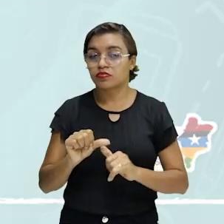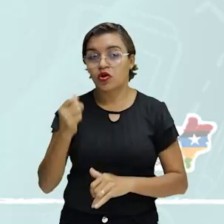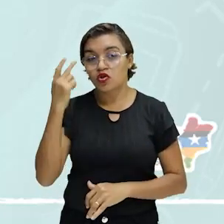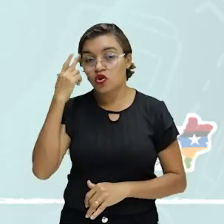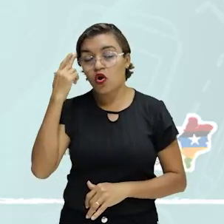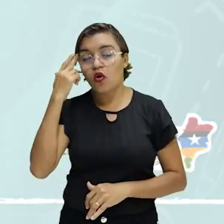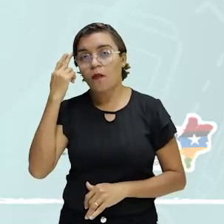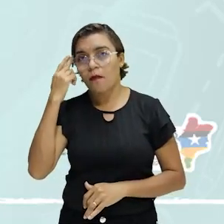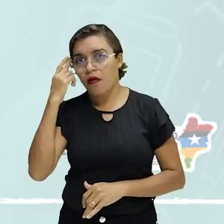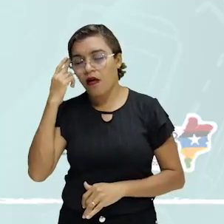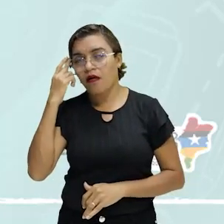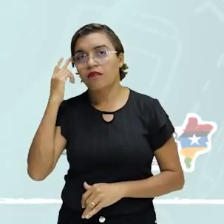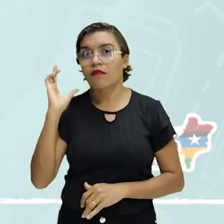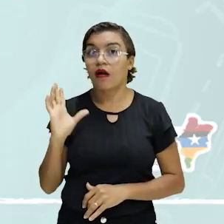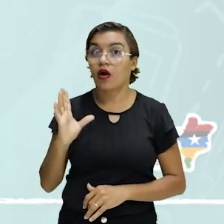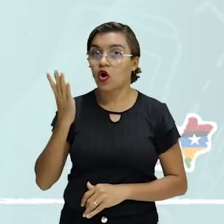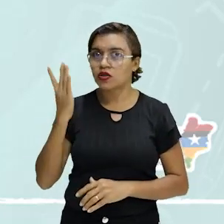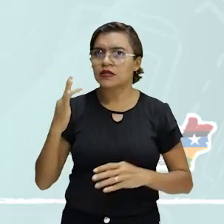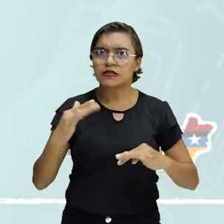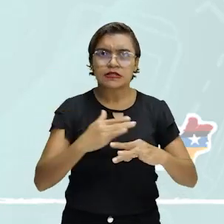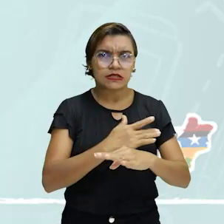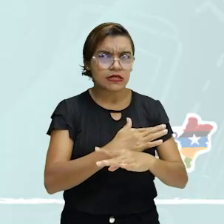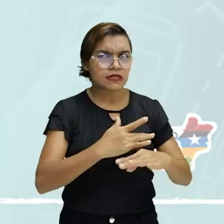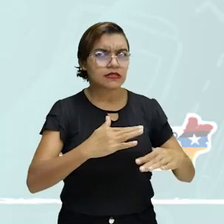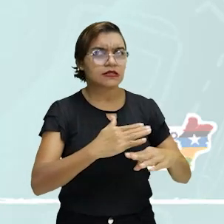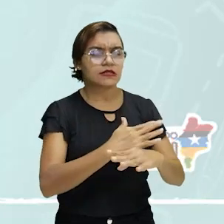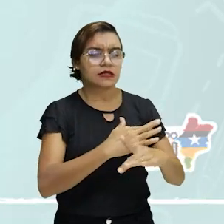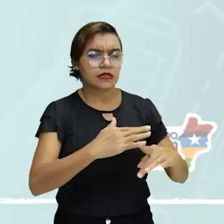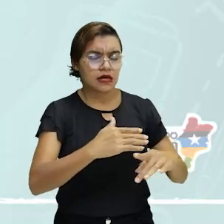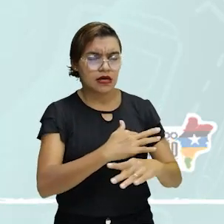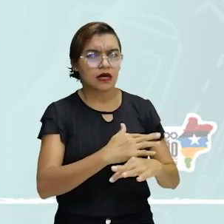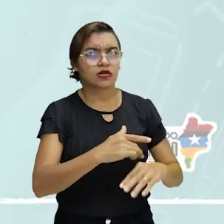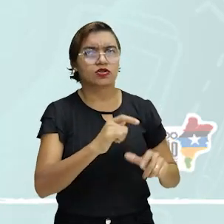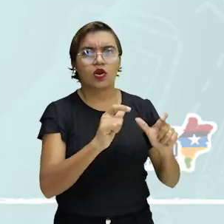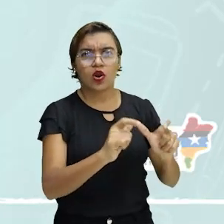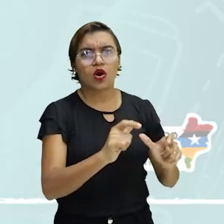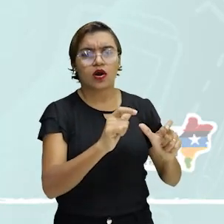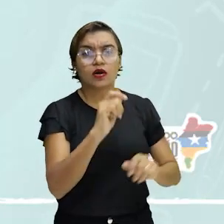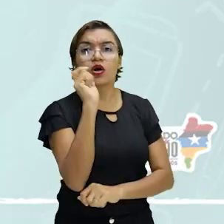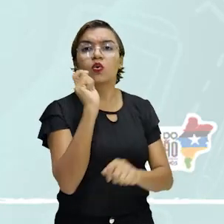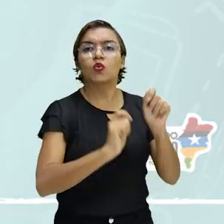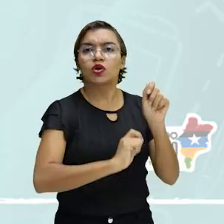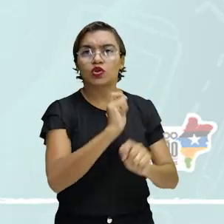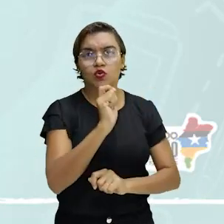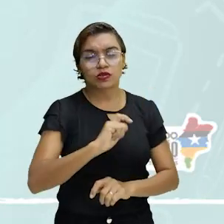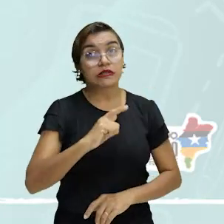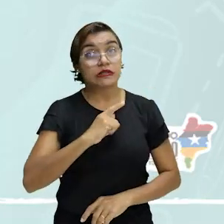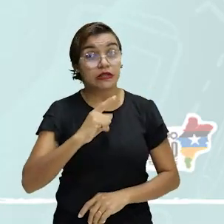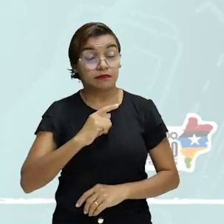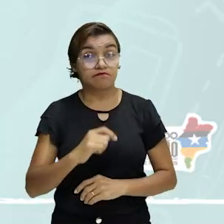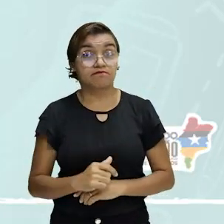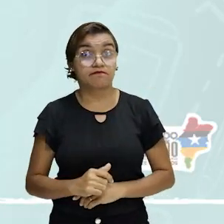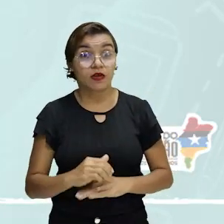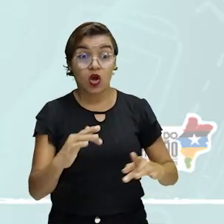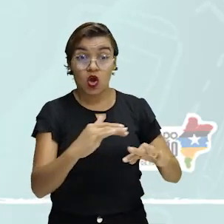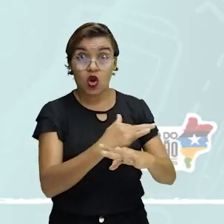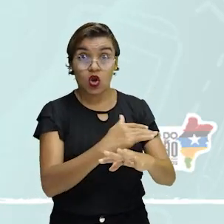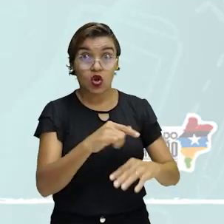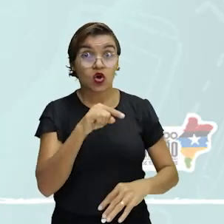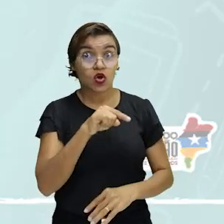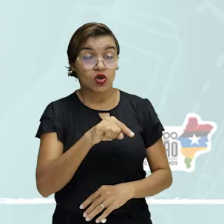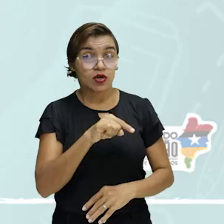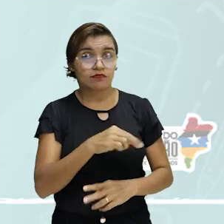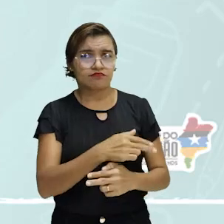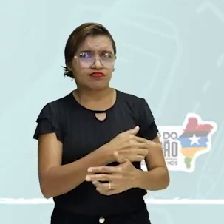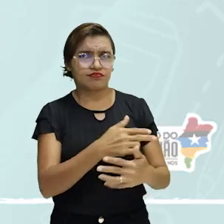grandes cidades que ocorre em locais onde há uma grande concentração de indústrias nesses locais nós